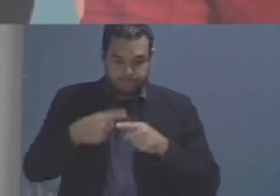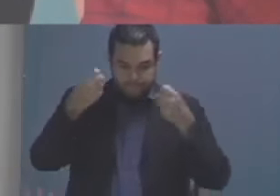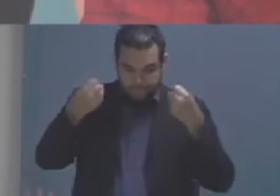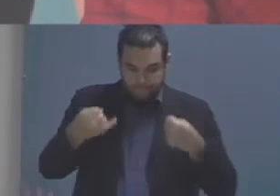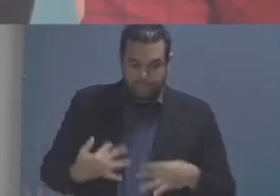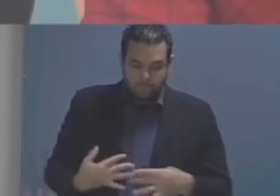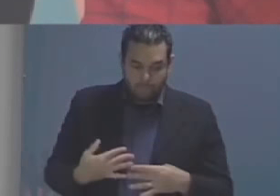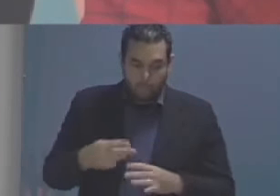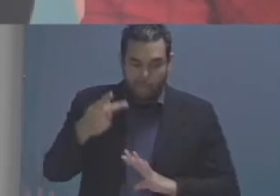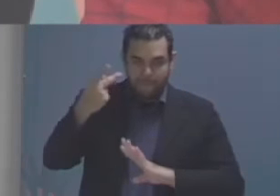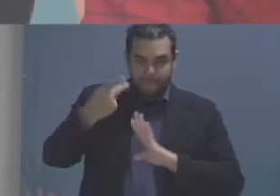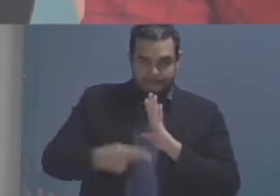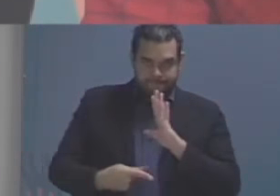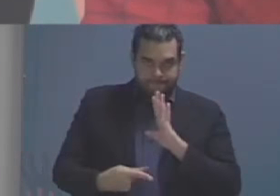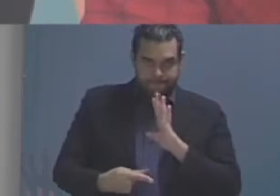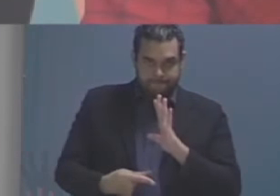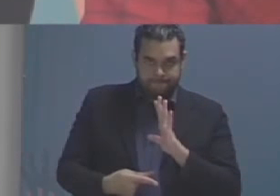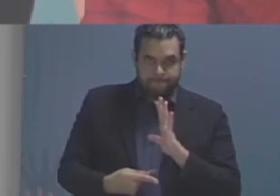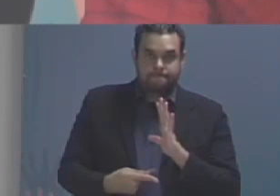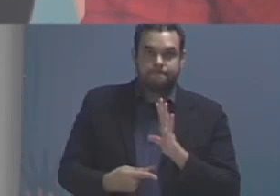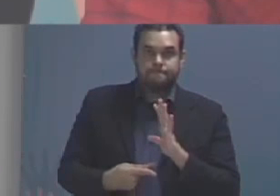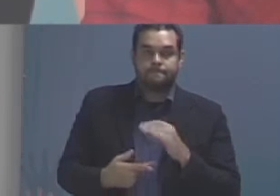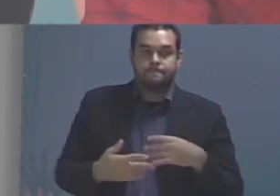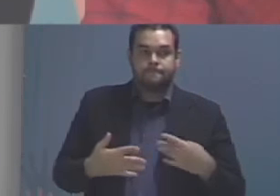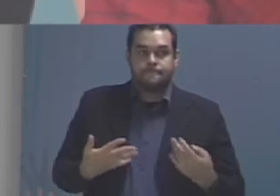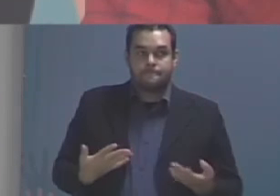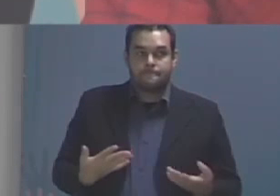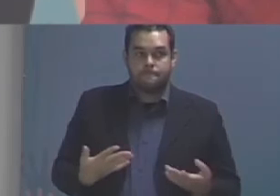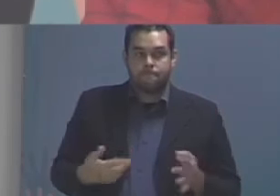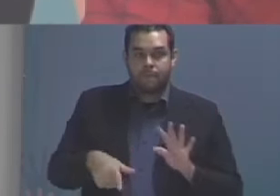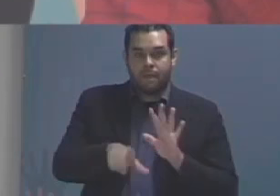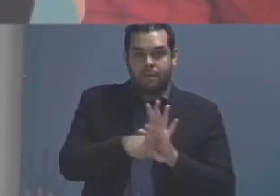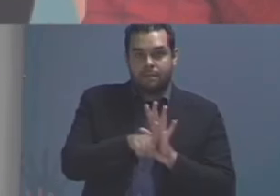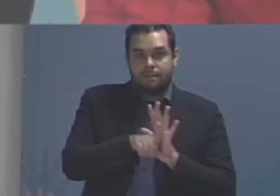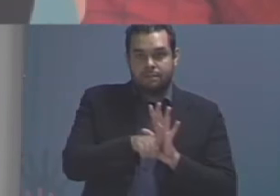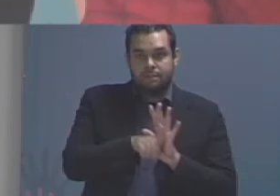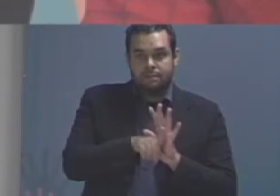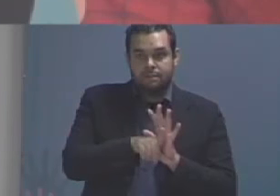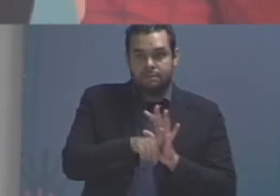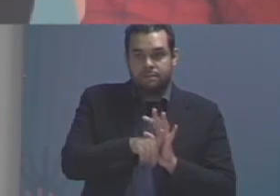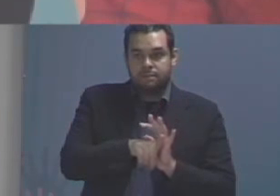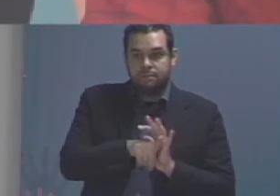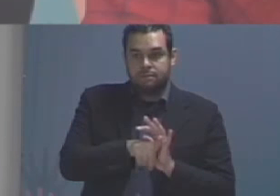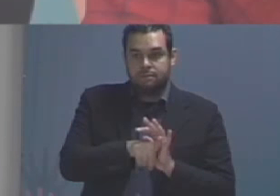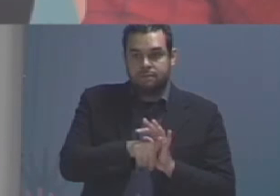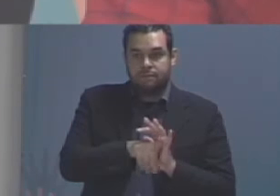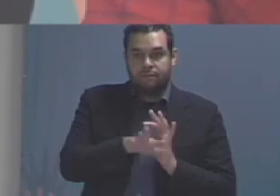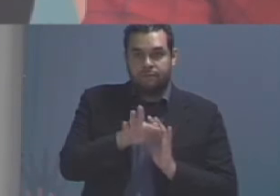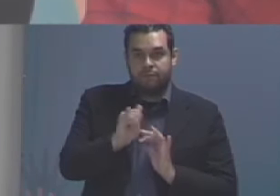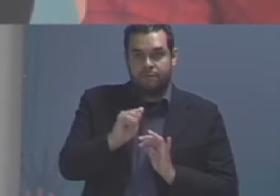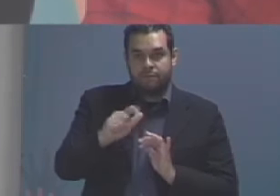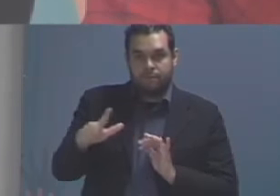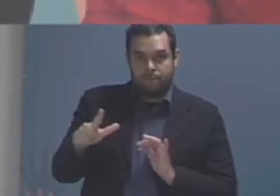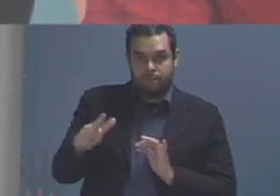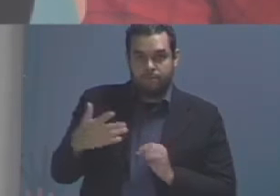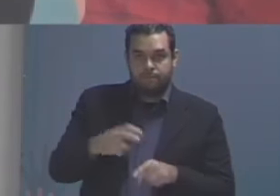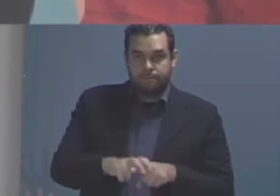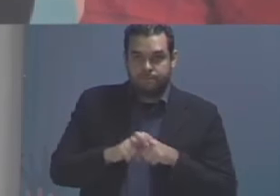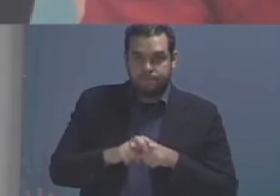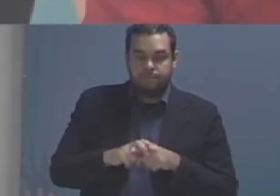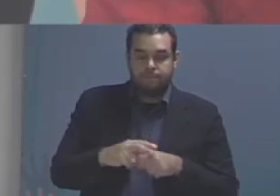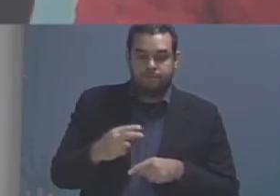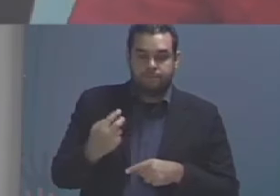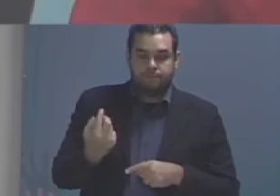de não contemplar os trabalhadores do setor público é a lei de responsabilidade fiscal, além de outros argumentos. Nós